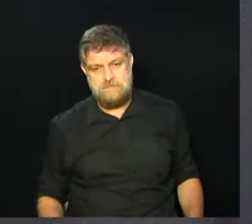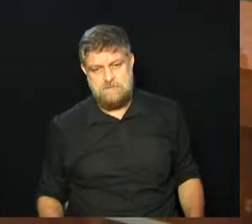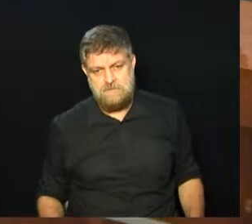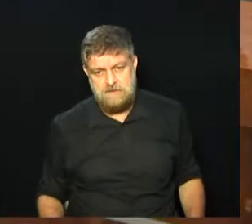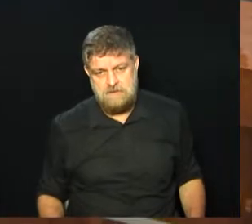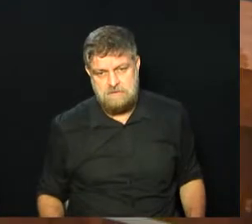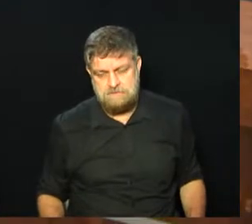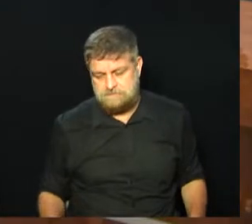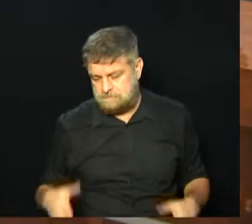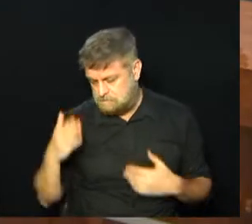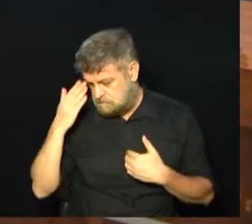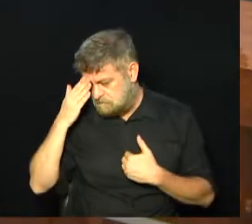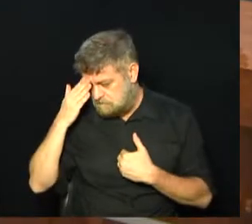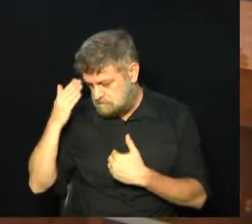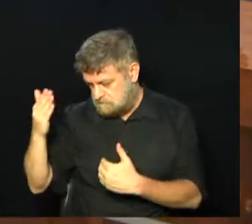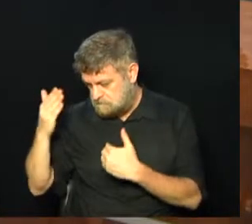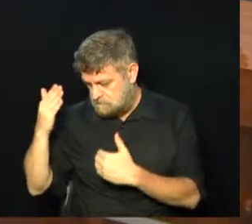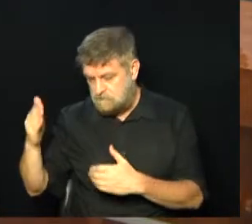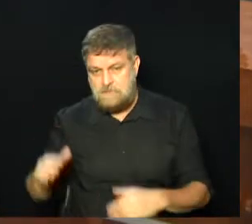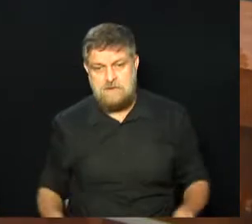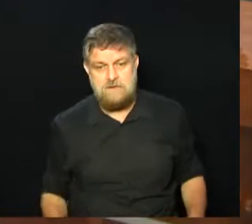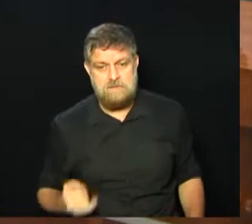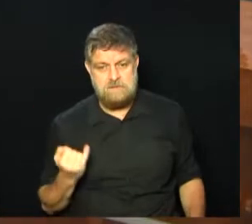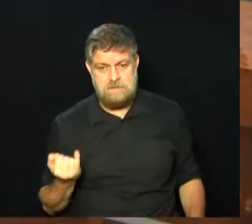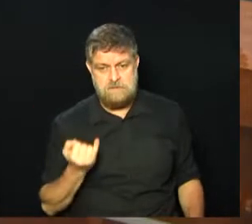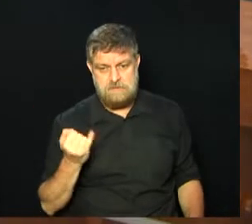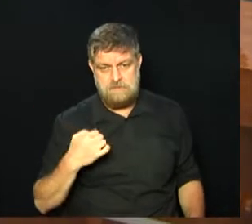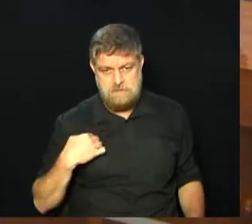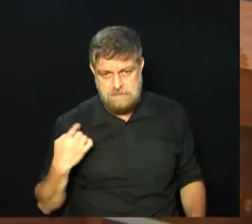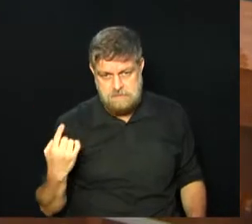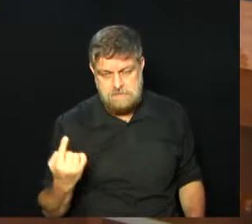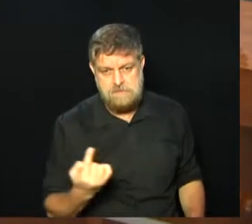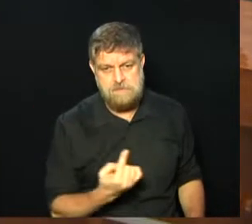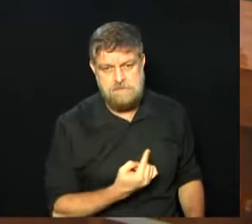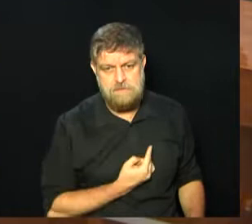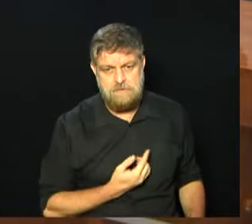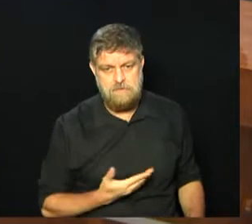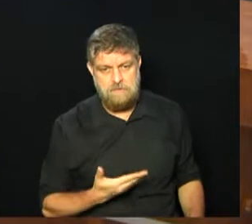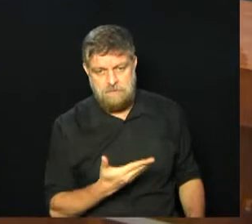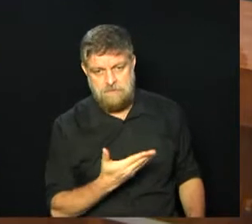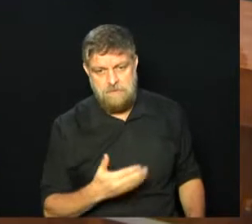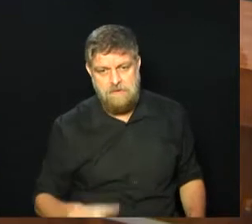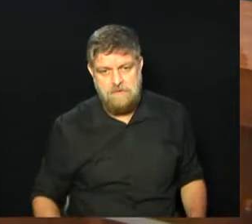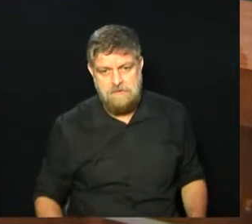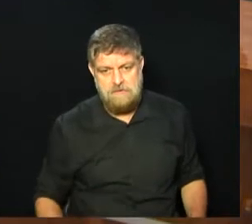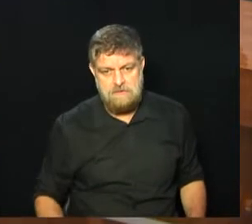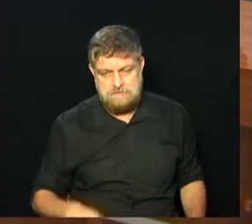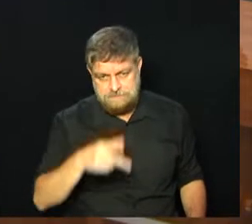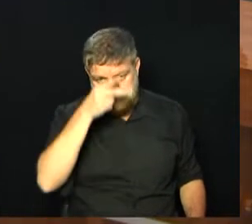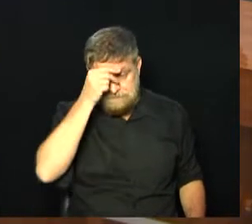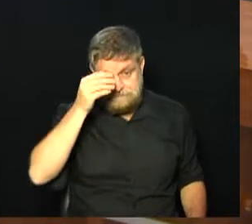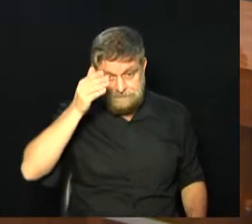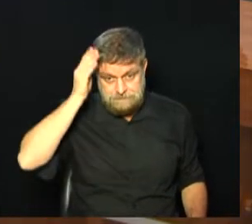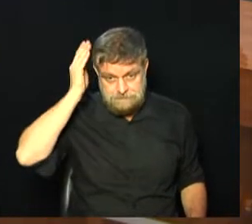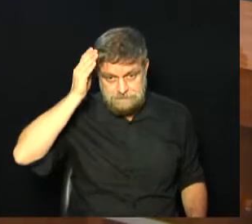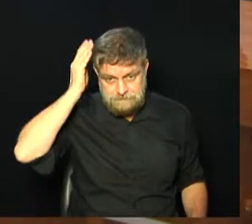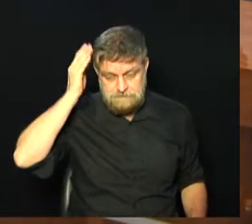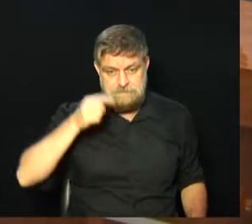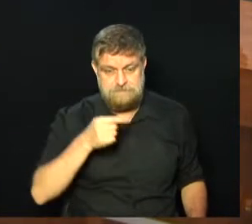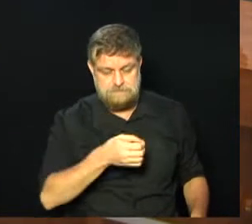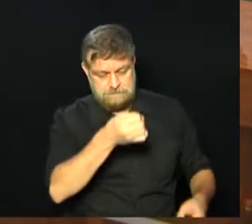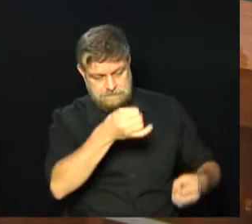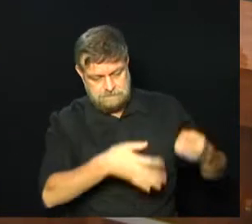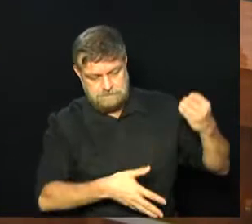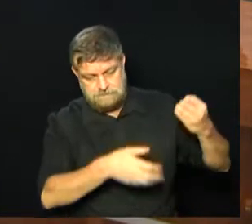Muito obrigado, Leonardo. É importante, né, o Dário, o doutor Dário, o prefeito, já falou